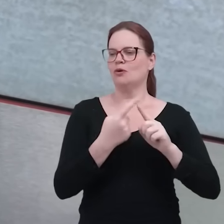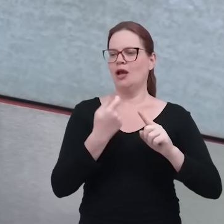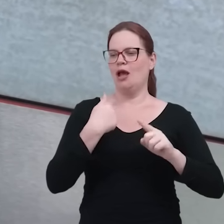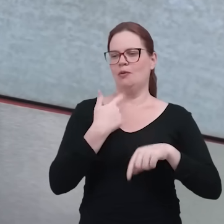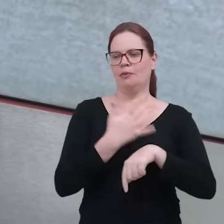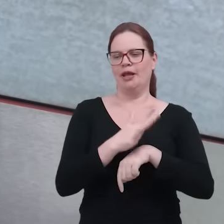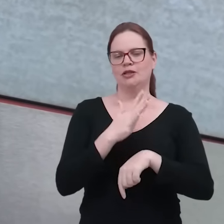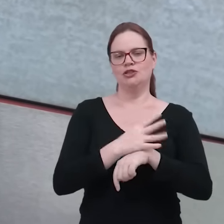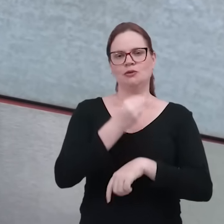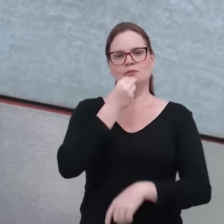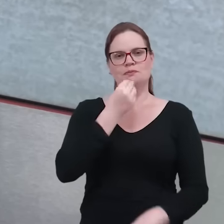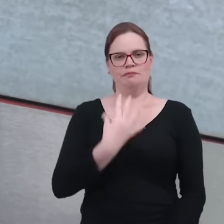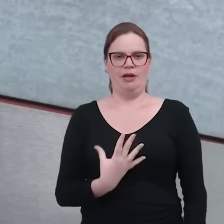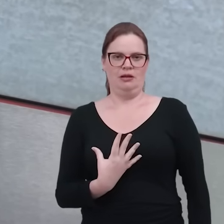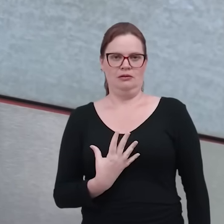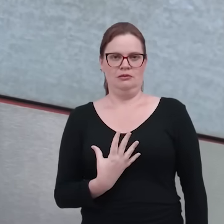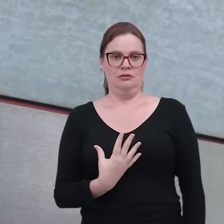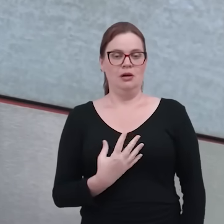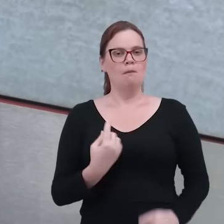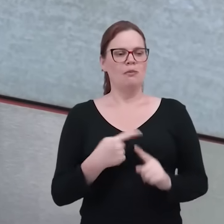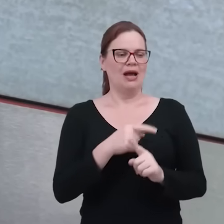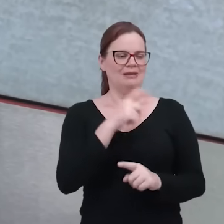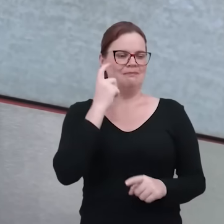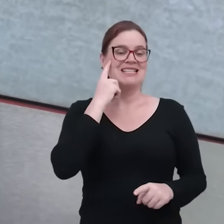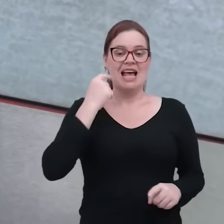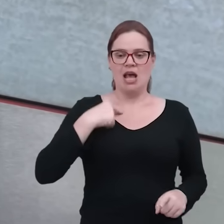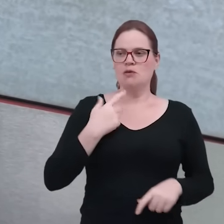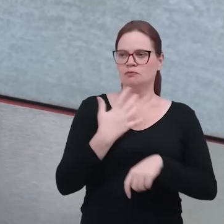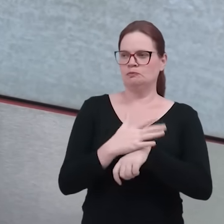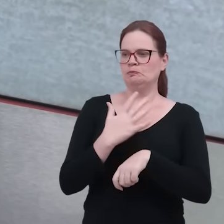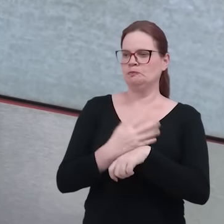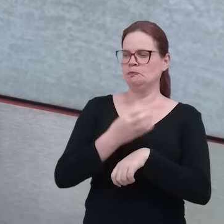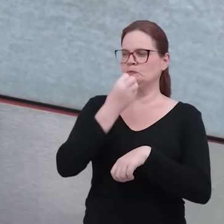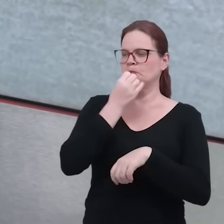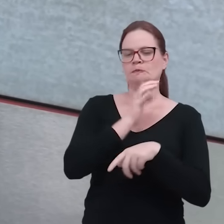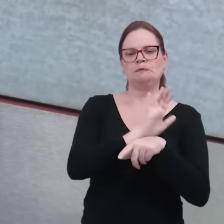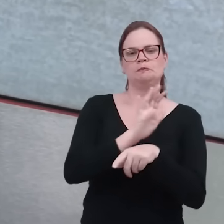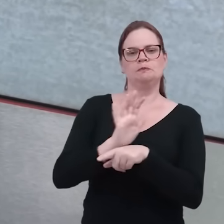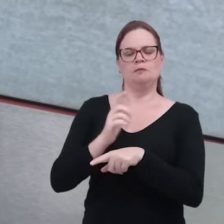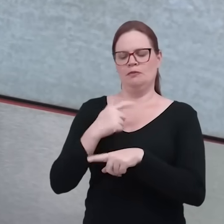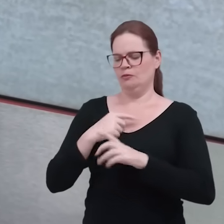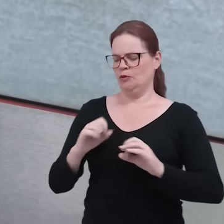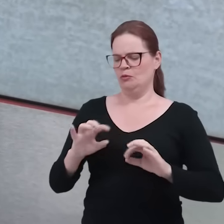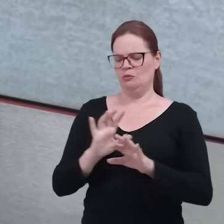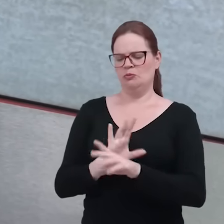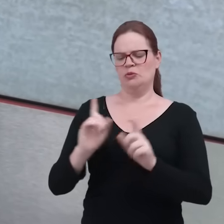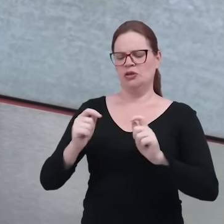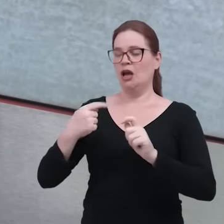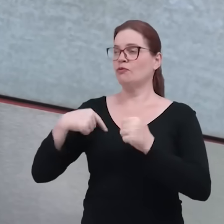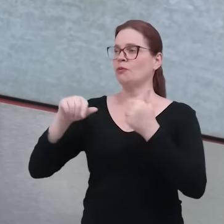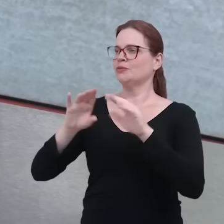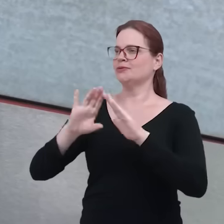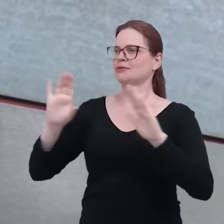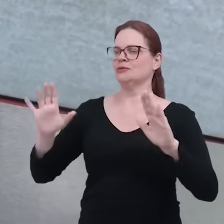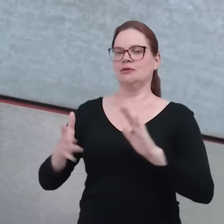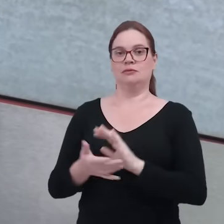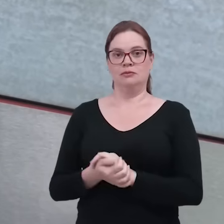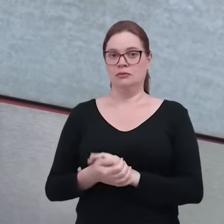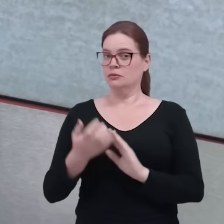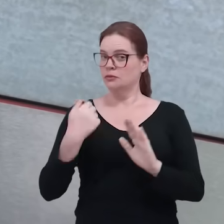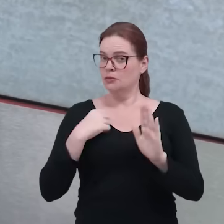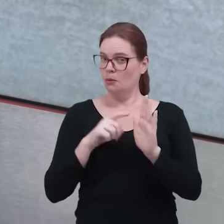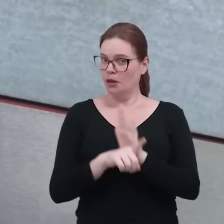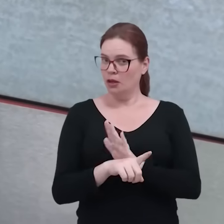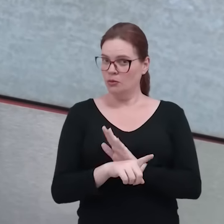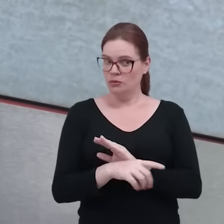elas praticam o bem. E elas entendem que praticando o bem, elas estão aptas, estão preparadas para ir para o céu. E a